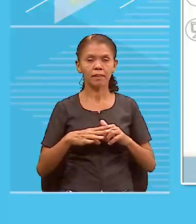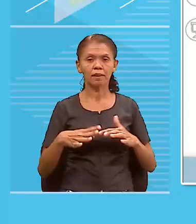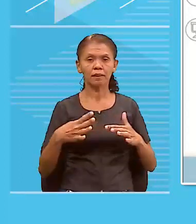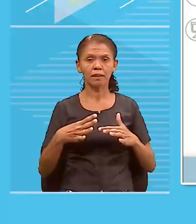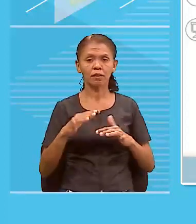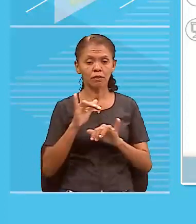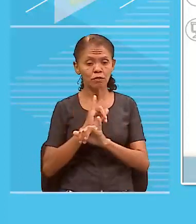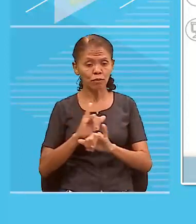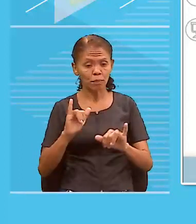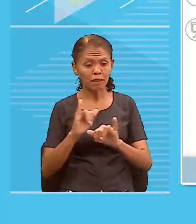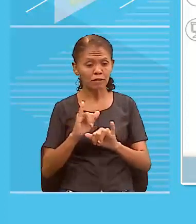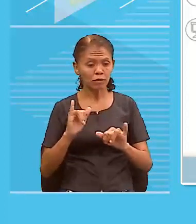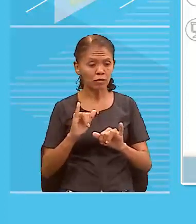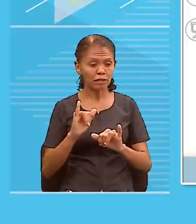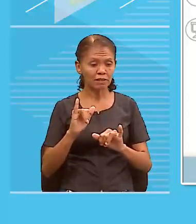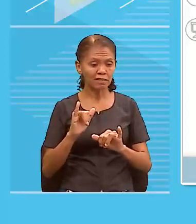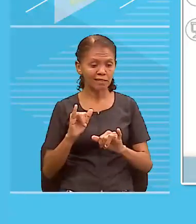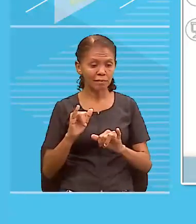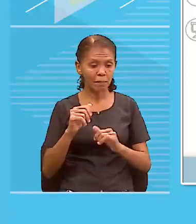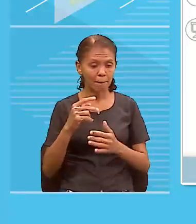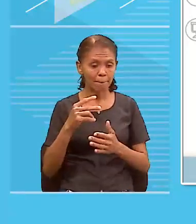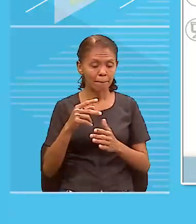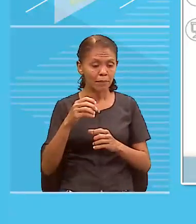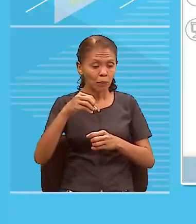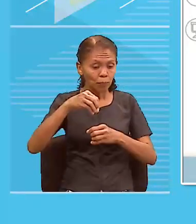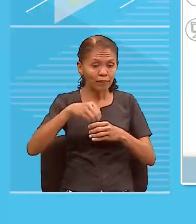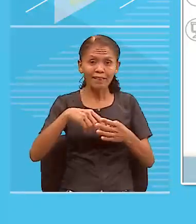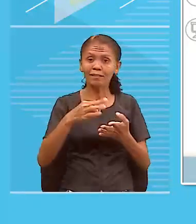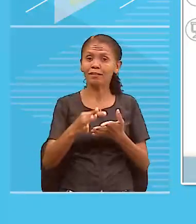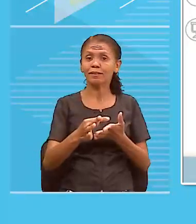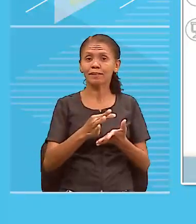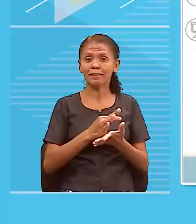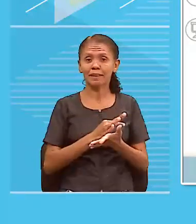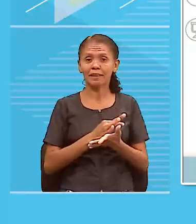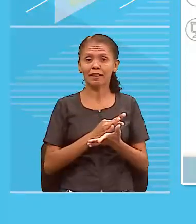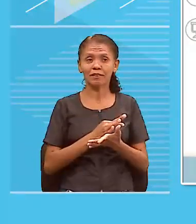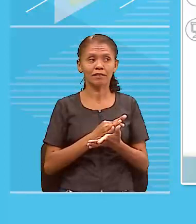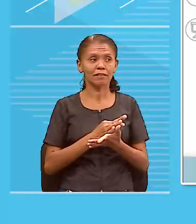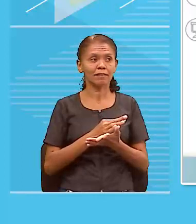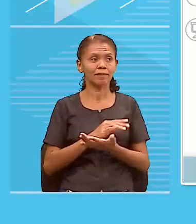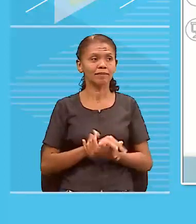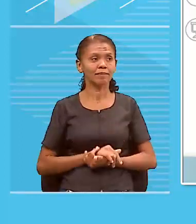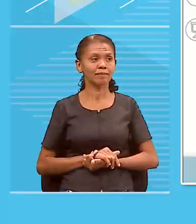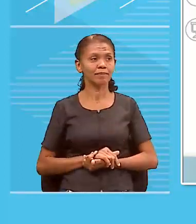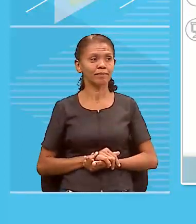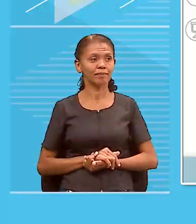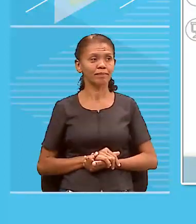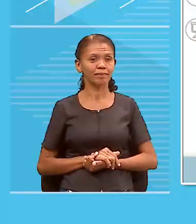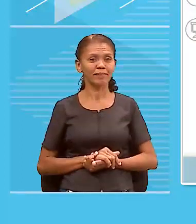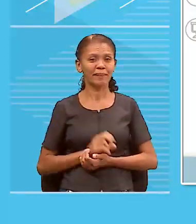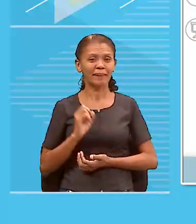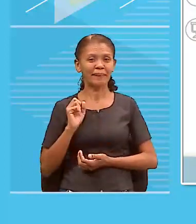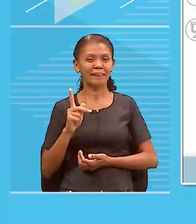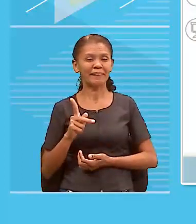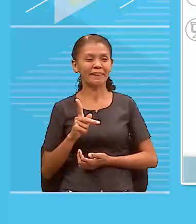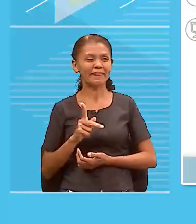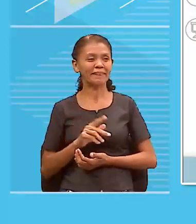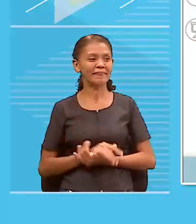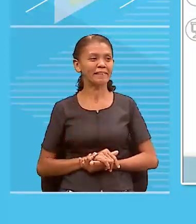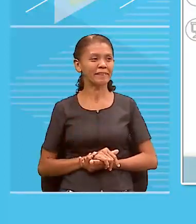texto estão contidas na fala do personagem Alright bacana